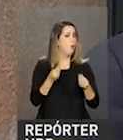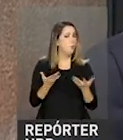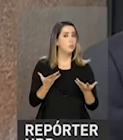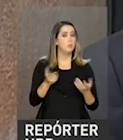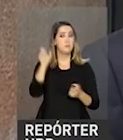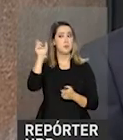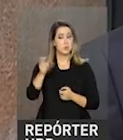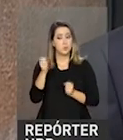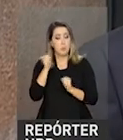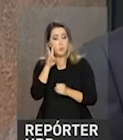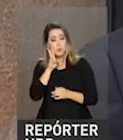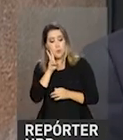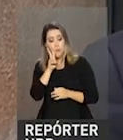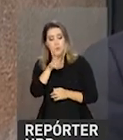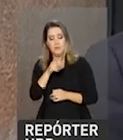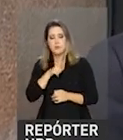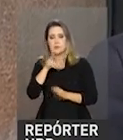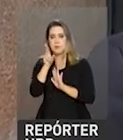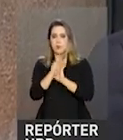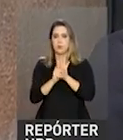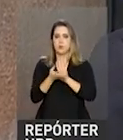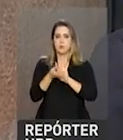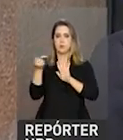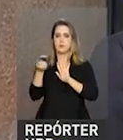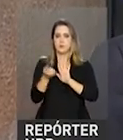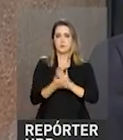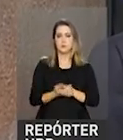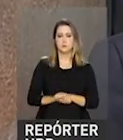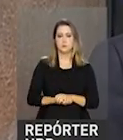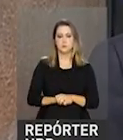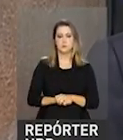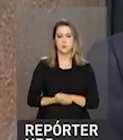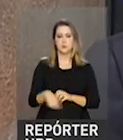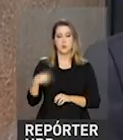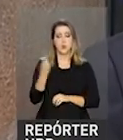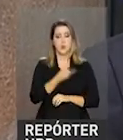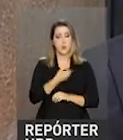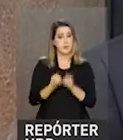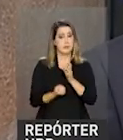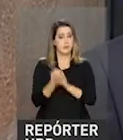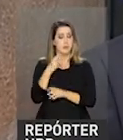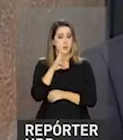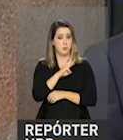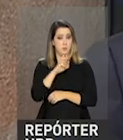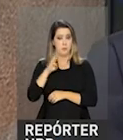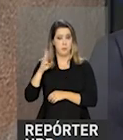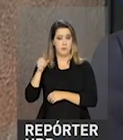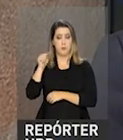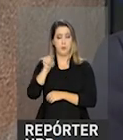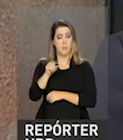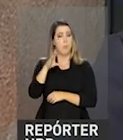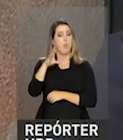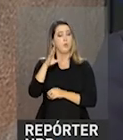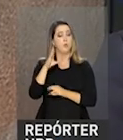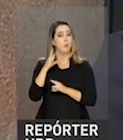pode checar se ele tem direito a esse benefício? Nós criamos um site, o